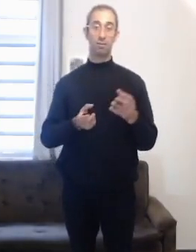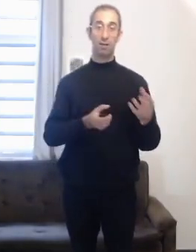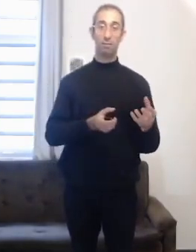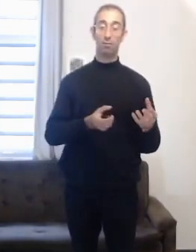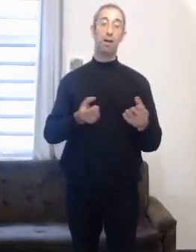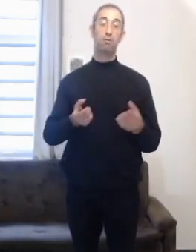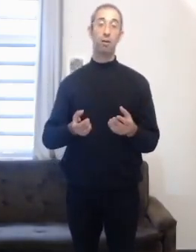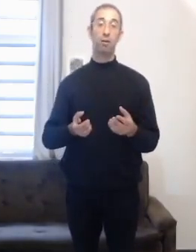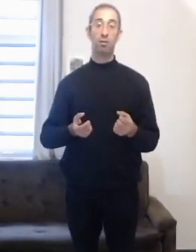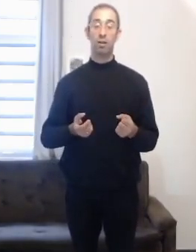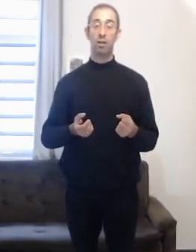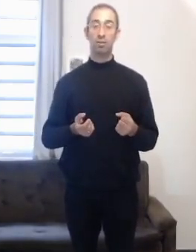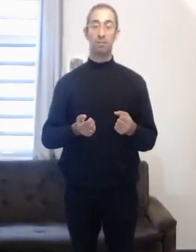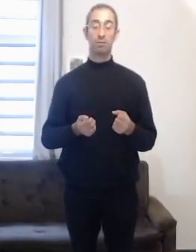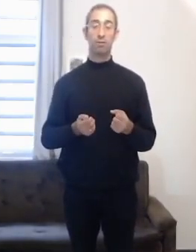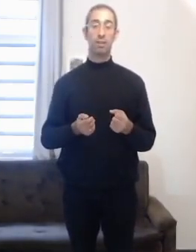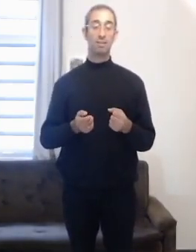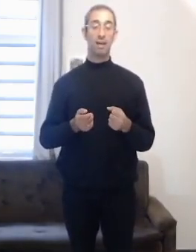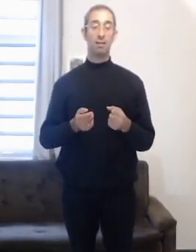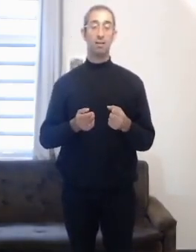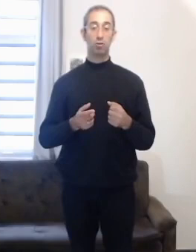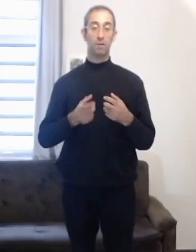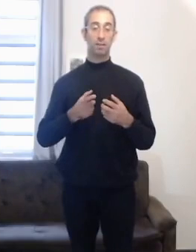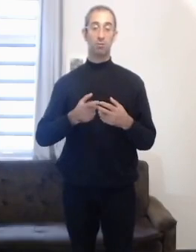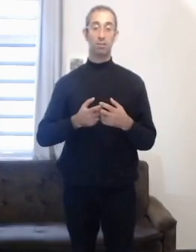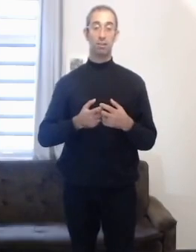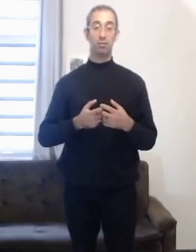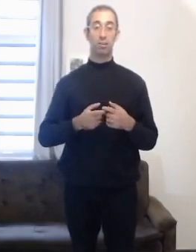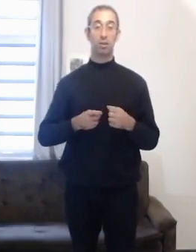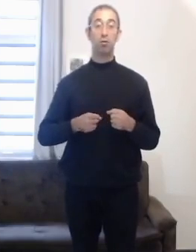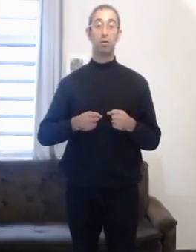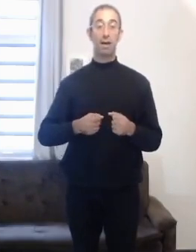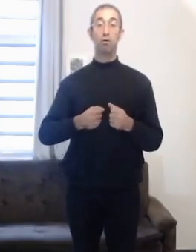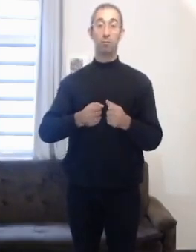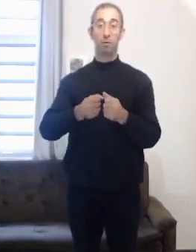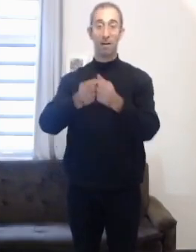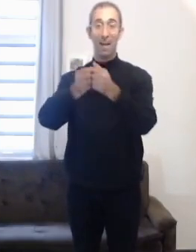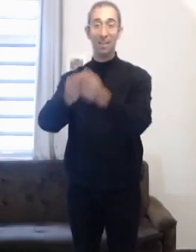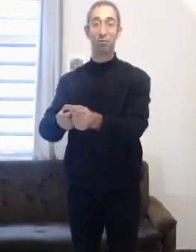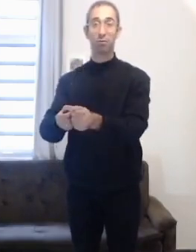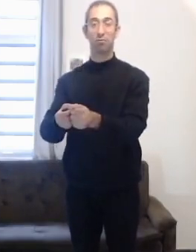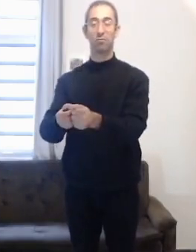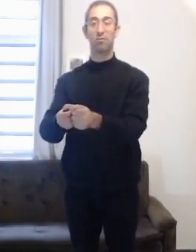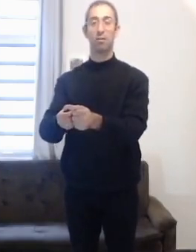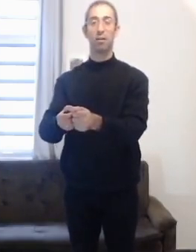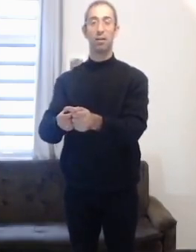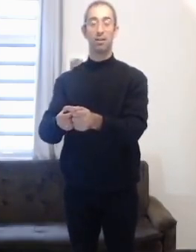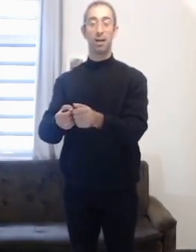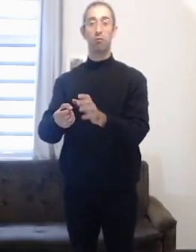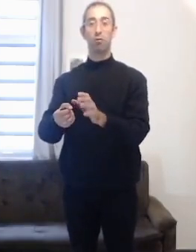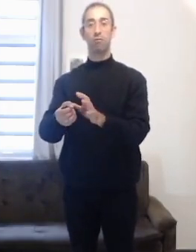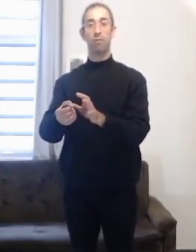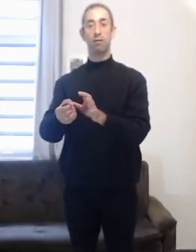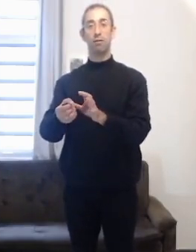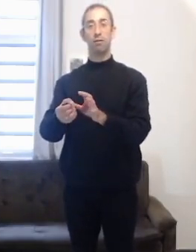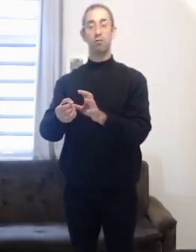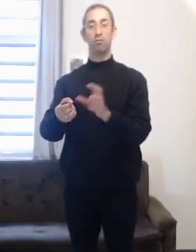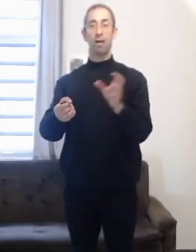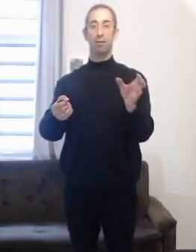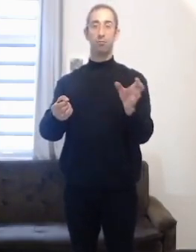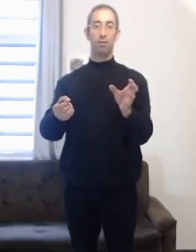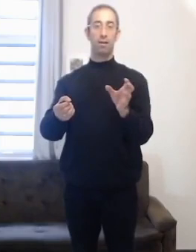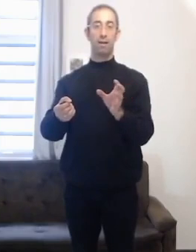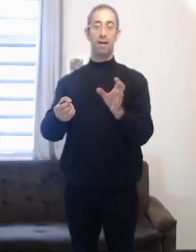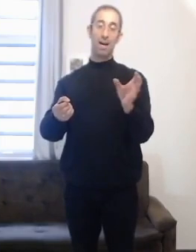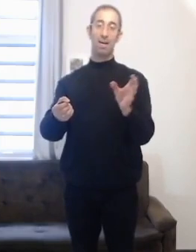se a argumentação leva para um lado ou não. Se a pessoa já sai, se o pesquisador já está lendo assim, eu quero comprovar é isso. E aí, quando vem